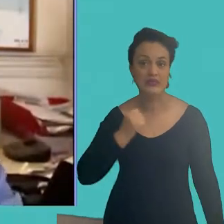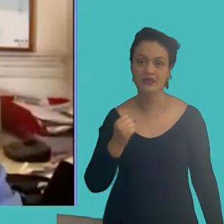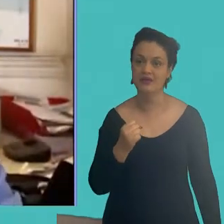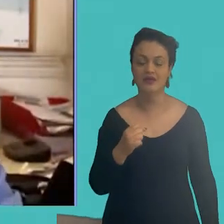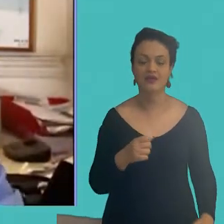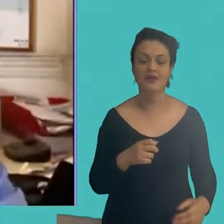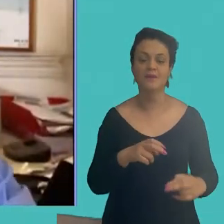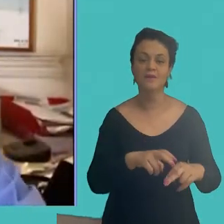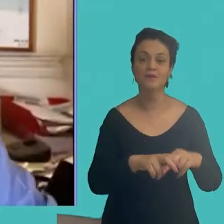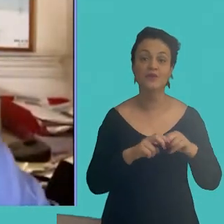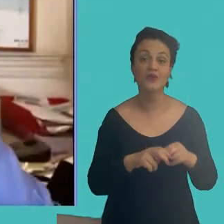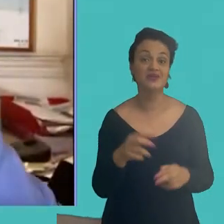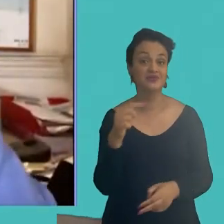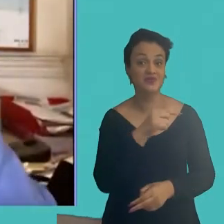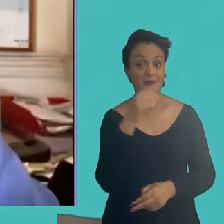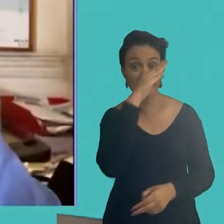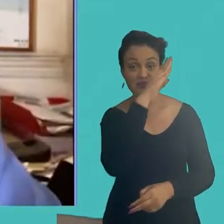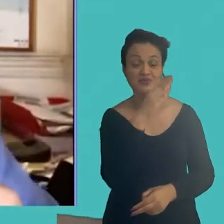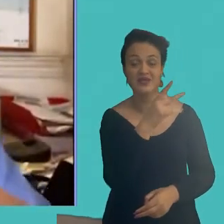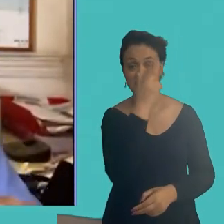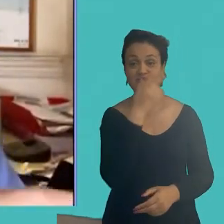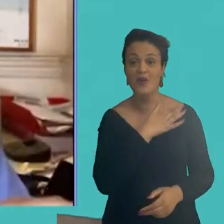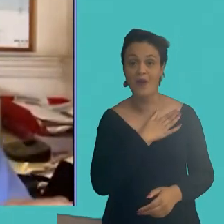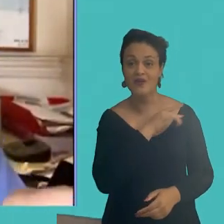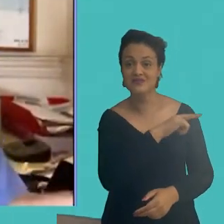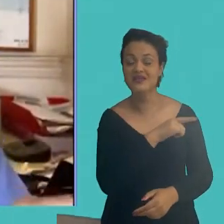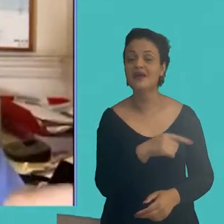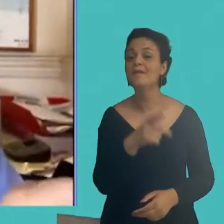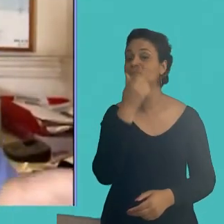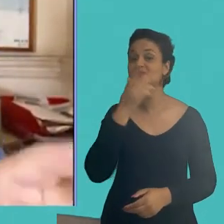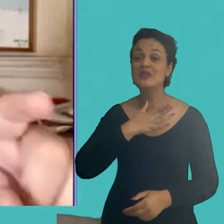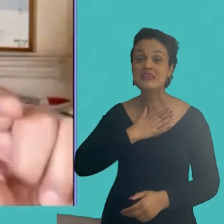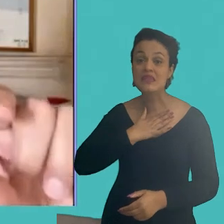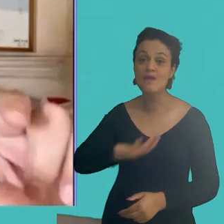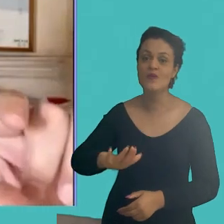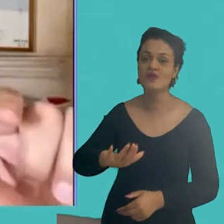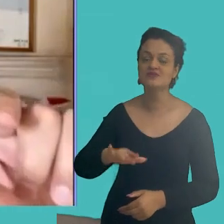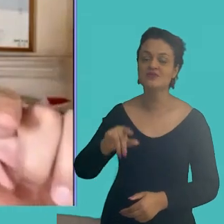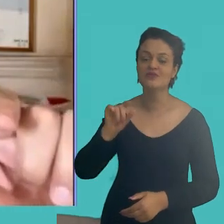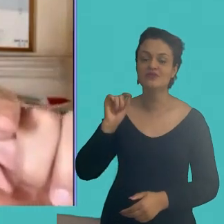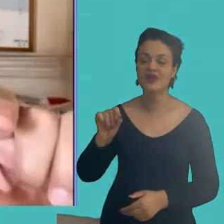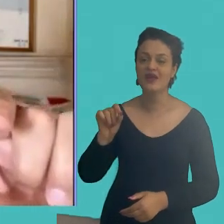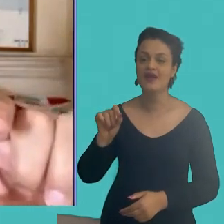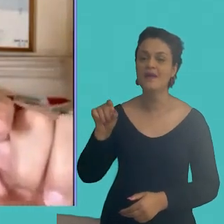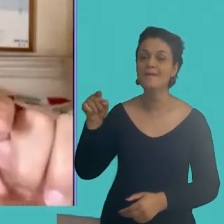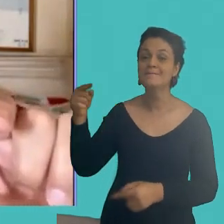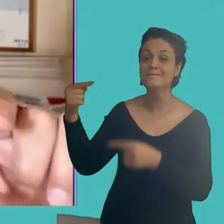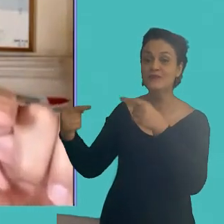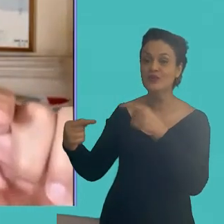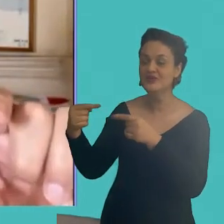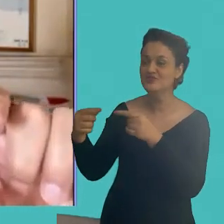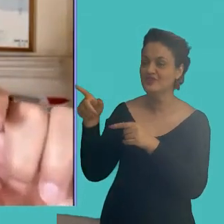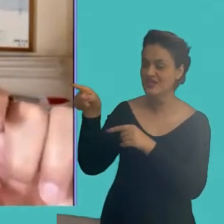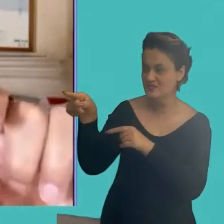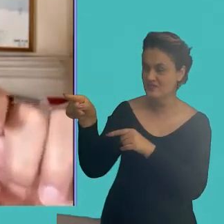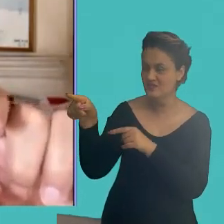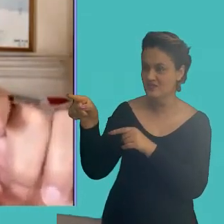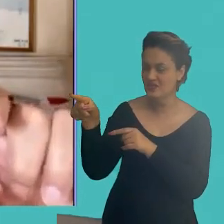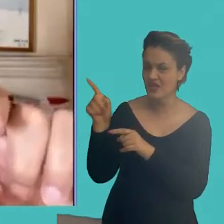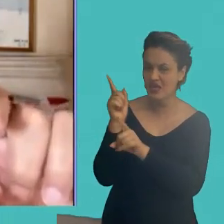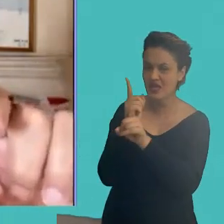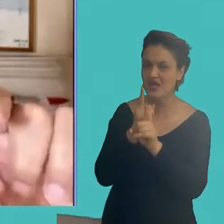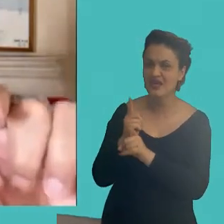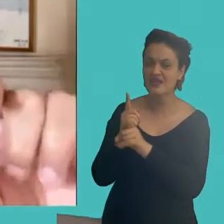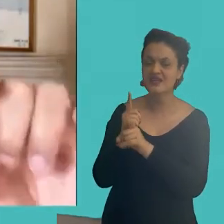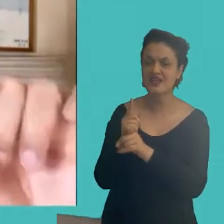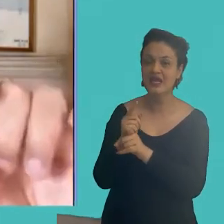de Jair Bolsonaro. Eleitores detestam políticos em quem eles identificam